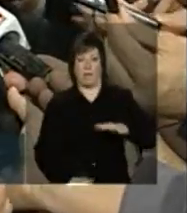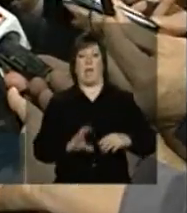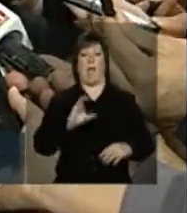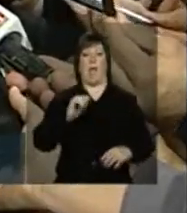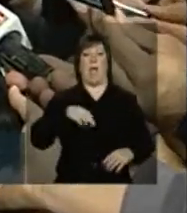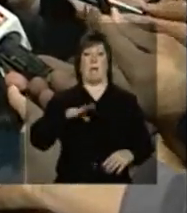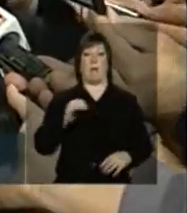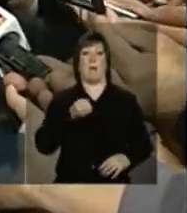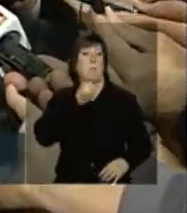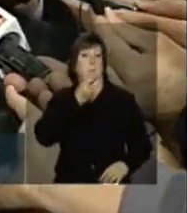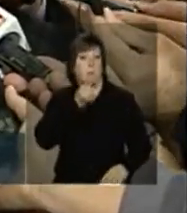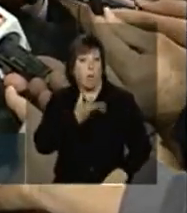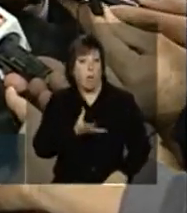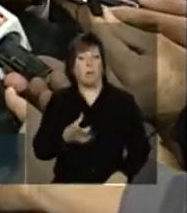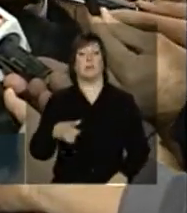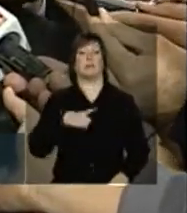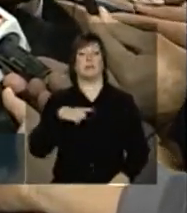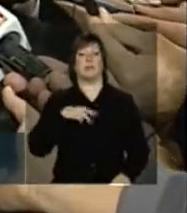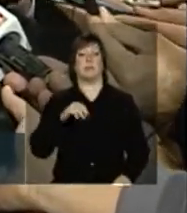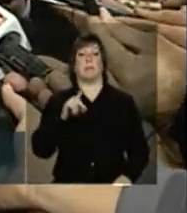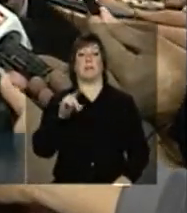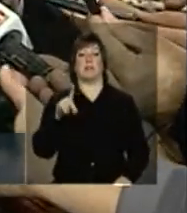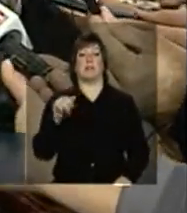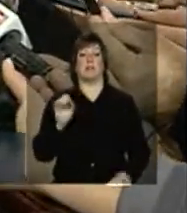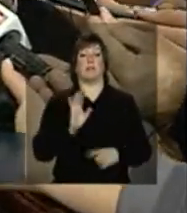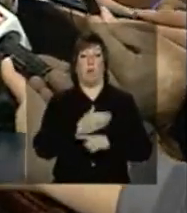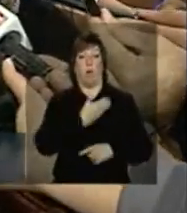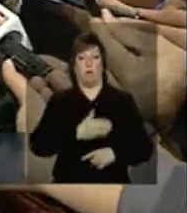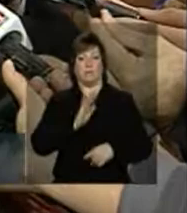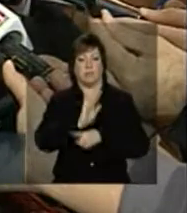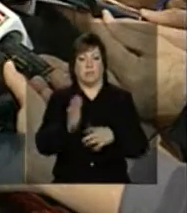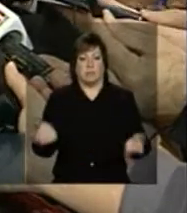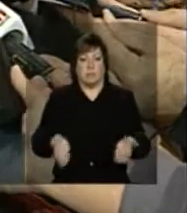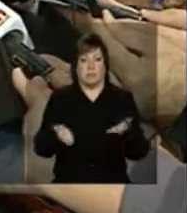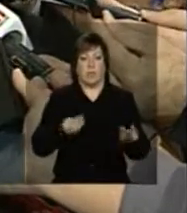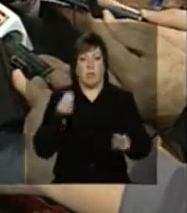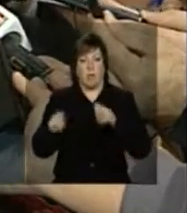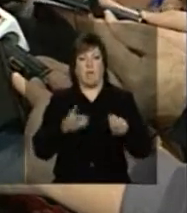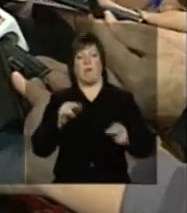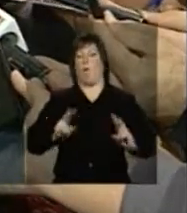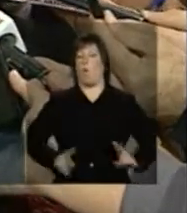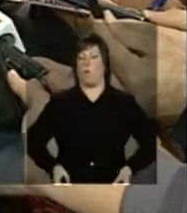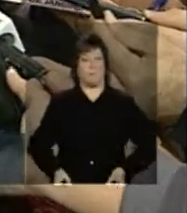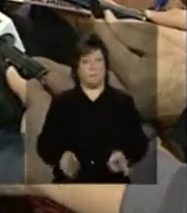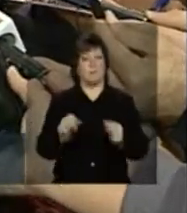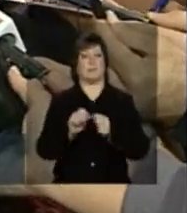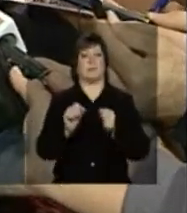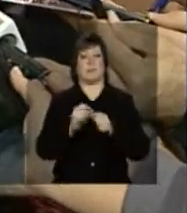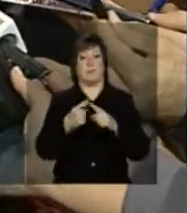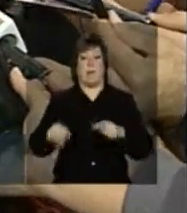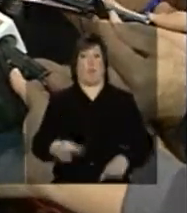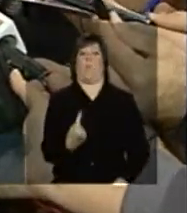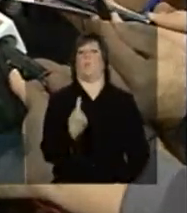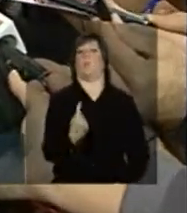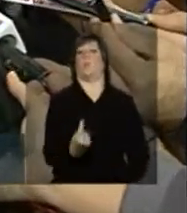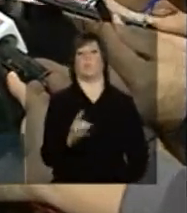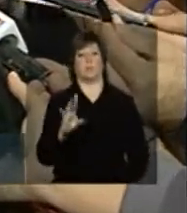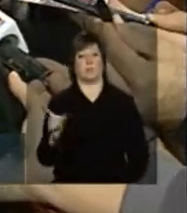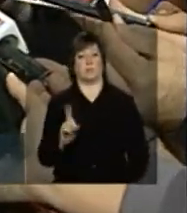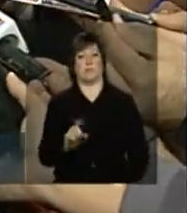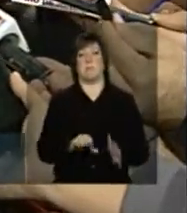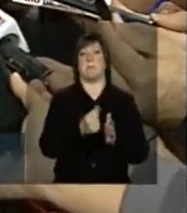câmbio favorável e com as medidas de estímulos que o governo está tomando e vai continuar tomando, porque essa não é a única, não